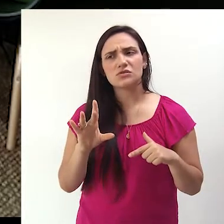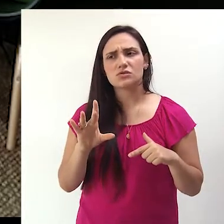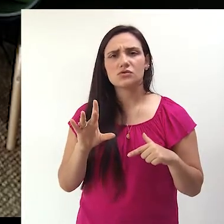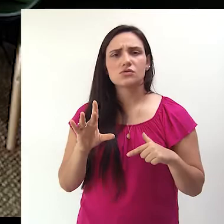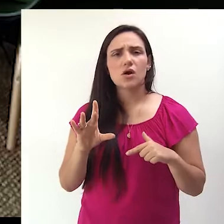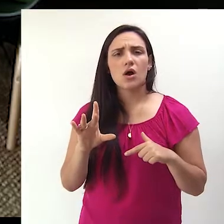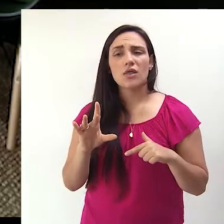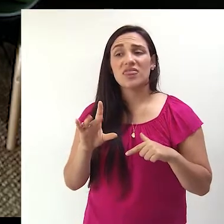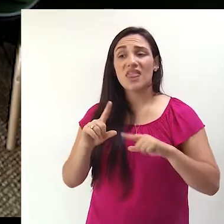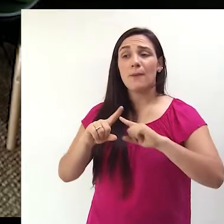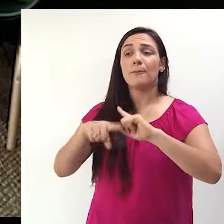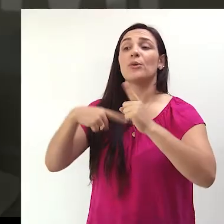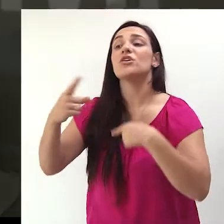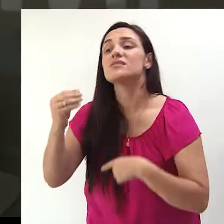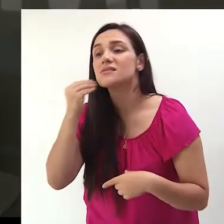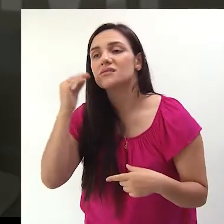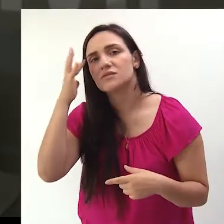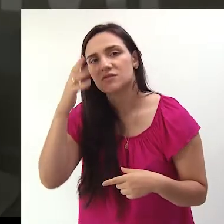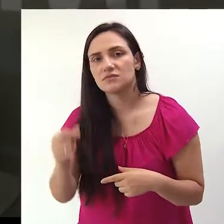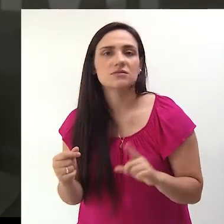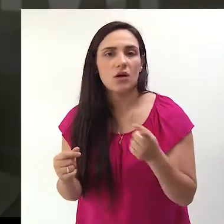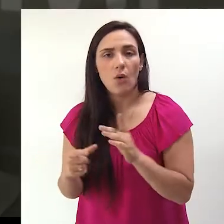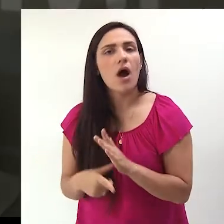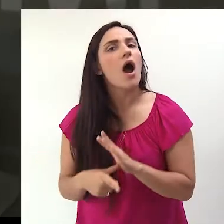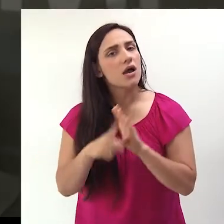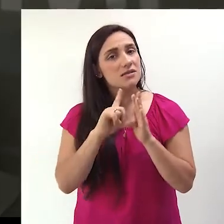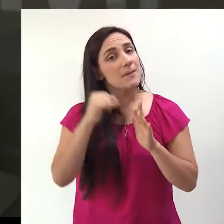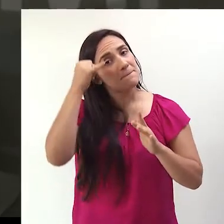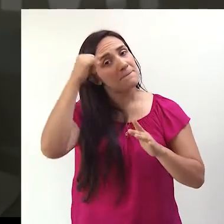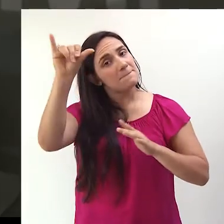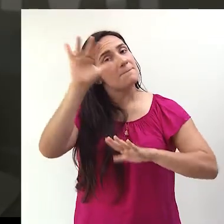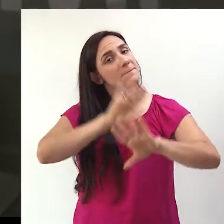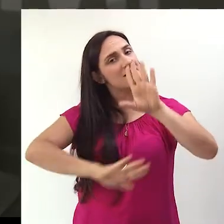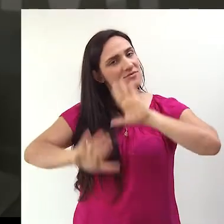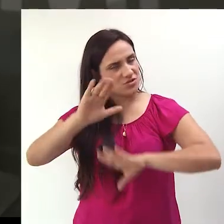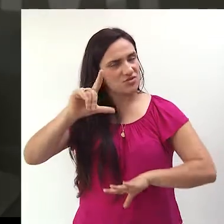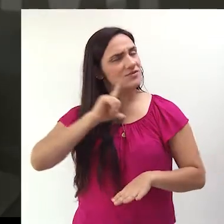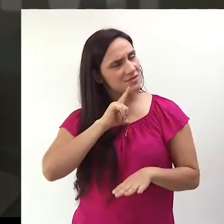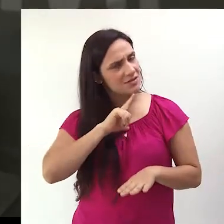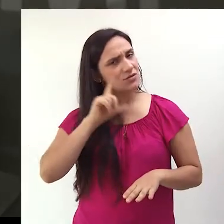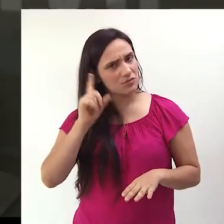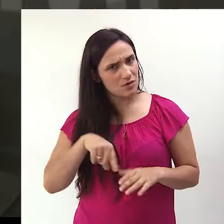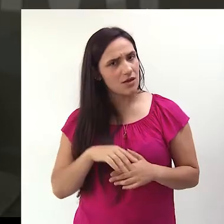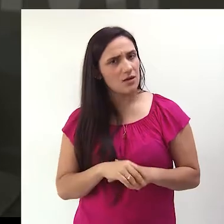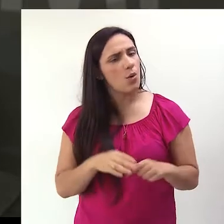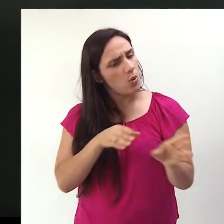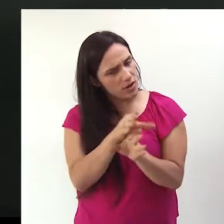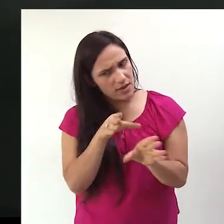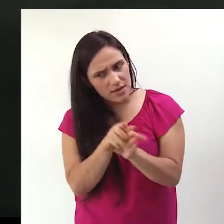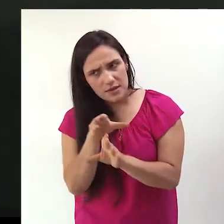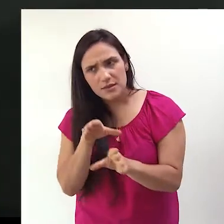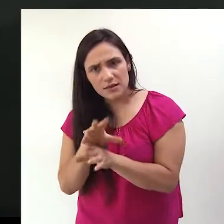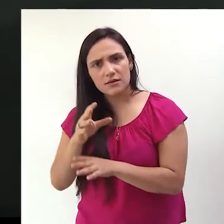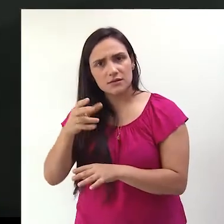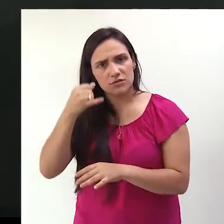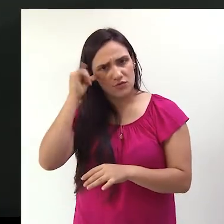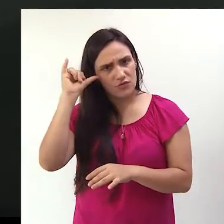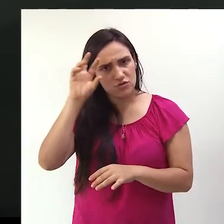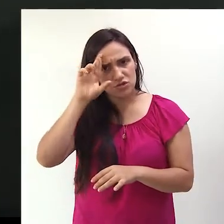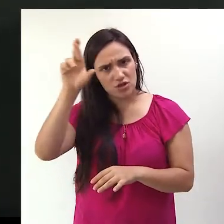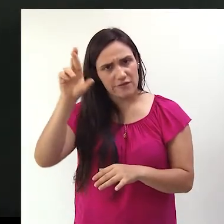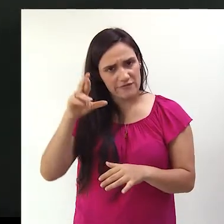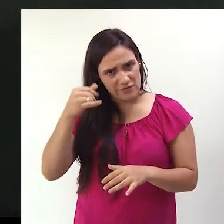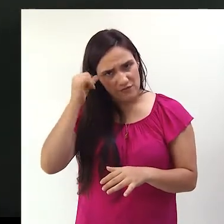dos fatos, né? A orientação a fazendeiros é uma forma de evitar que esses crimes aconteçam? Sem dúvida,